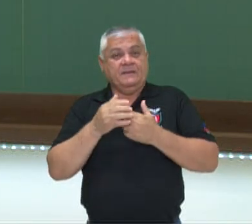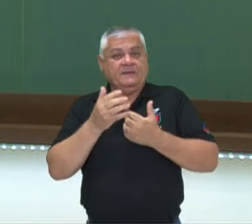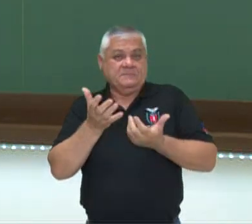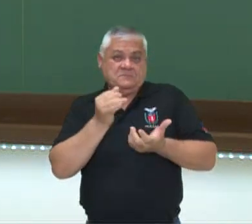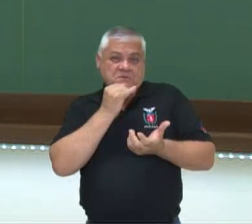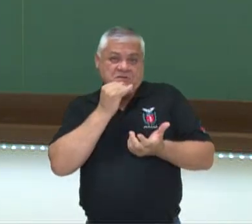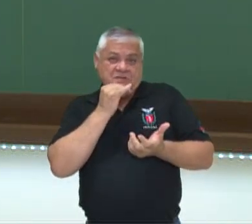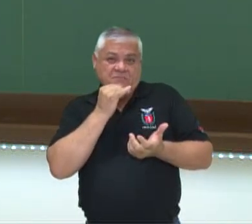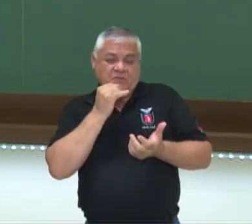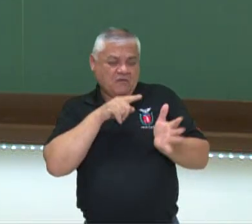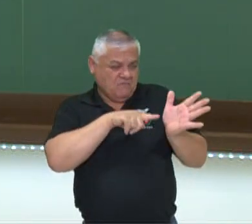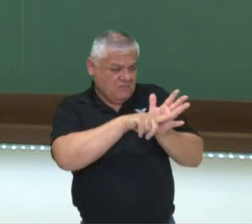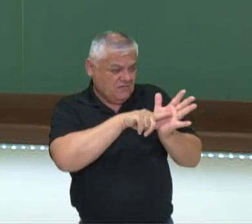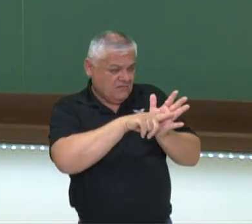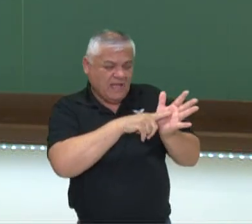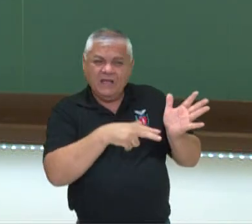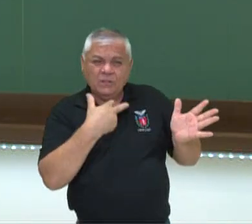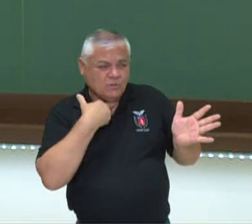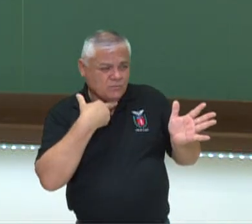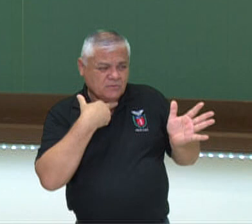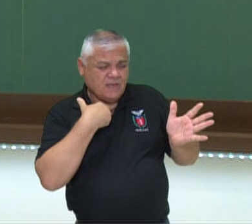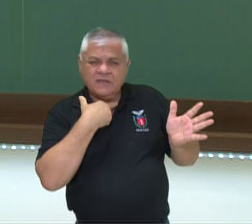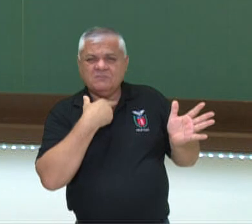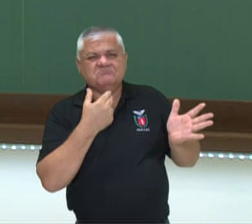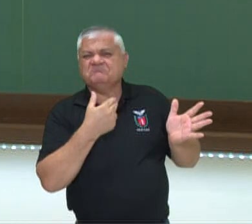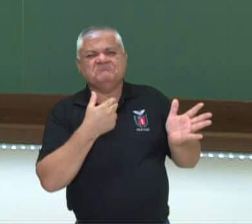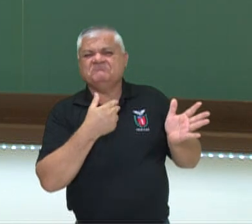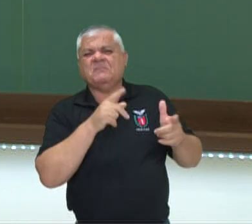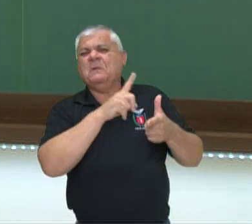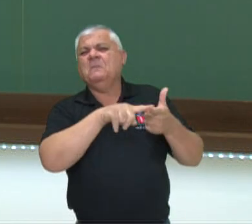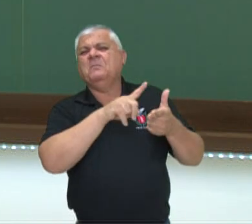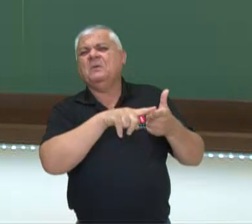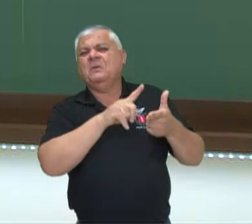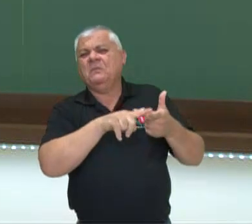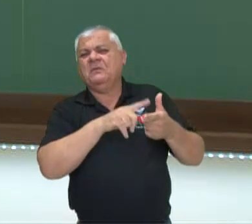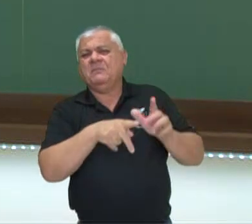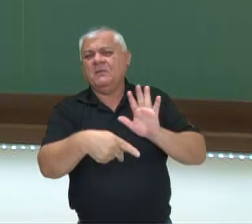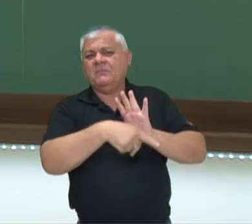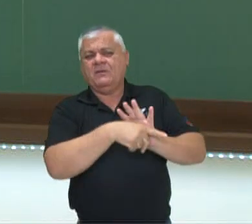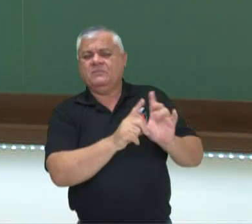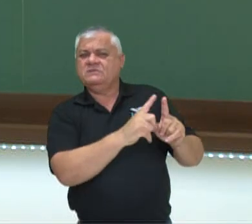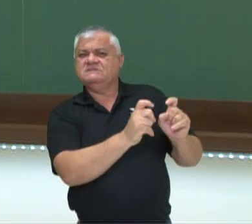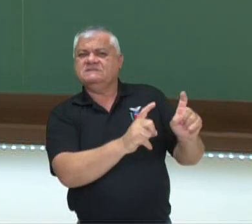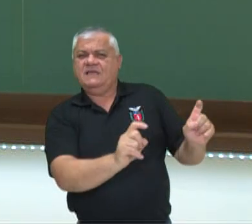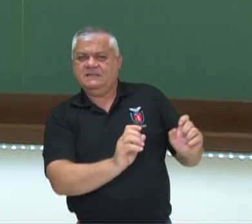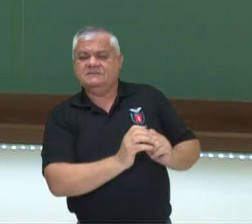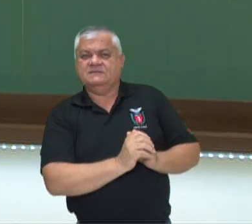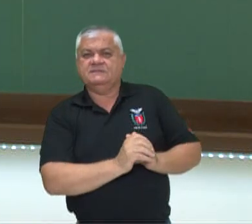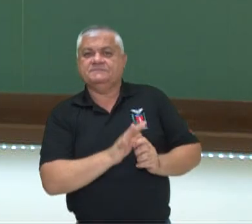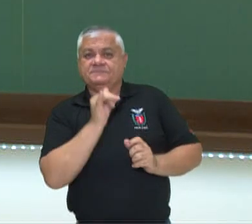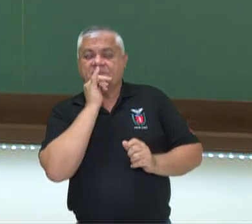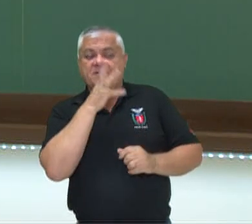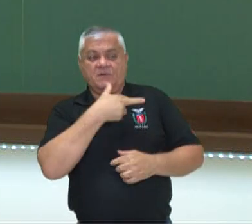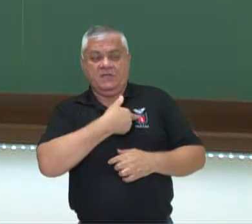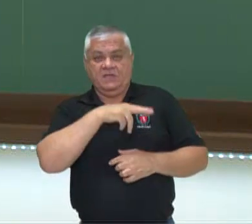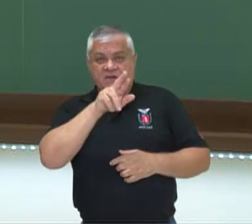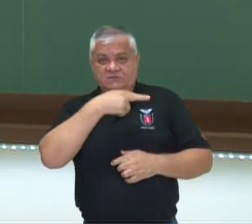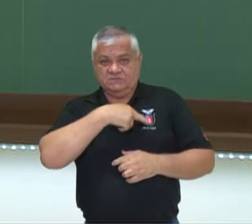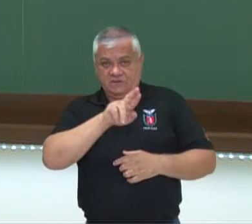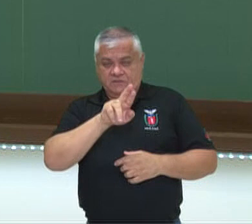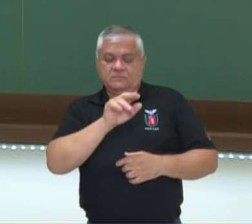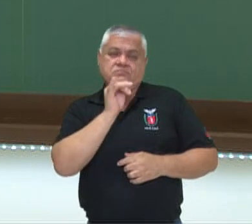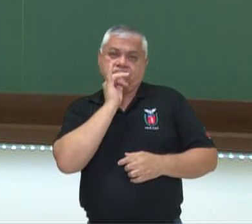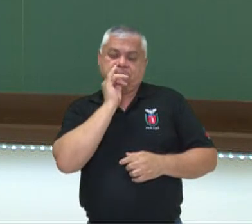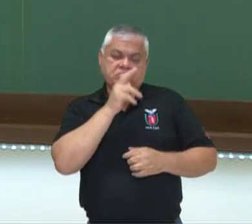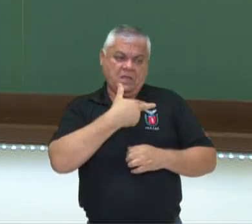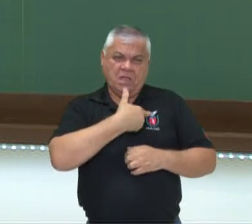ser verificado pode ser considerado como um problema da ciência. Quando eu falo da religião, por exemplo,